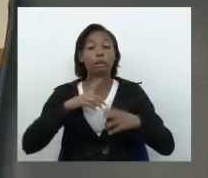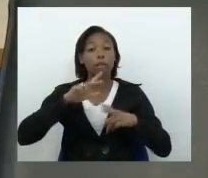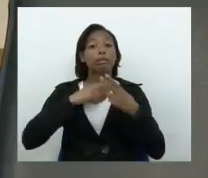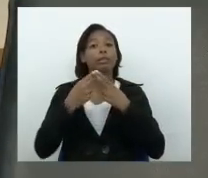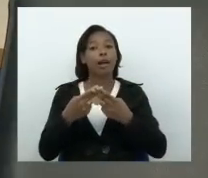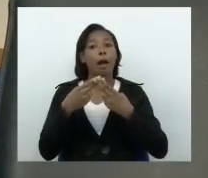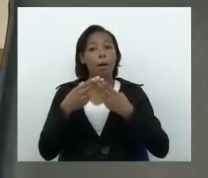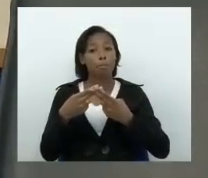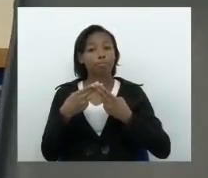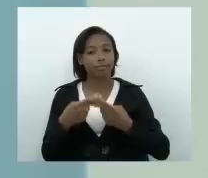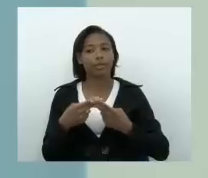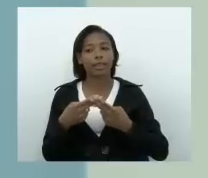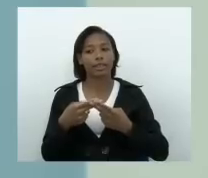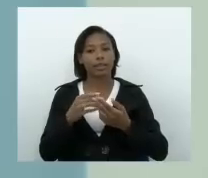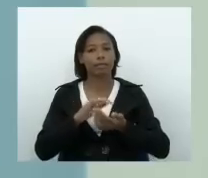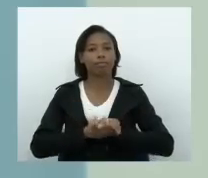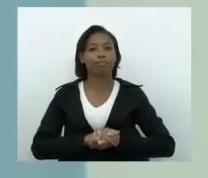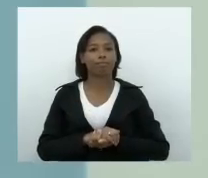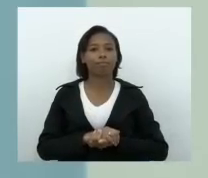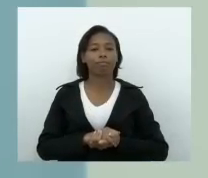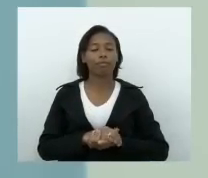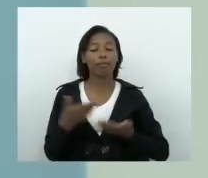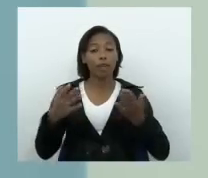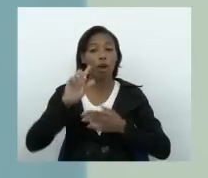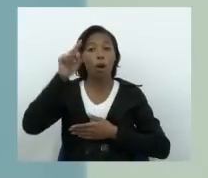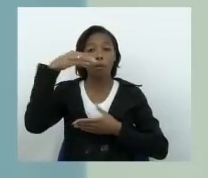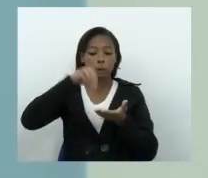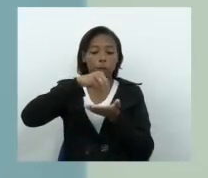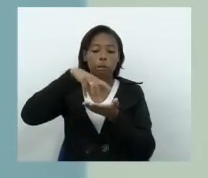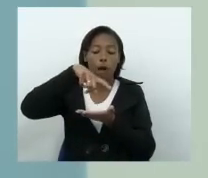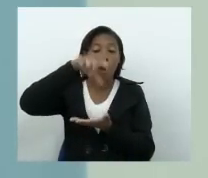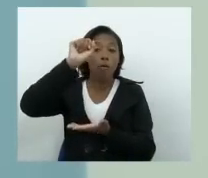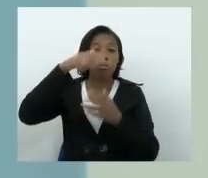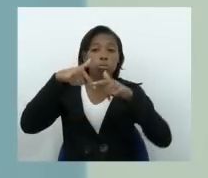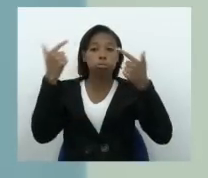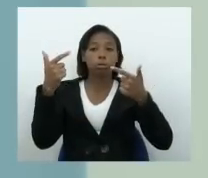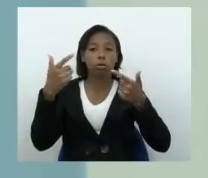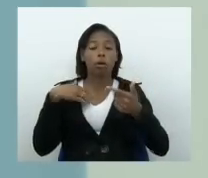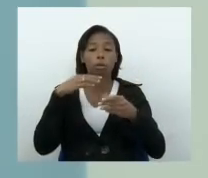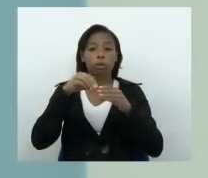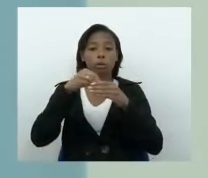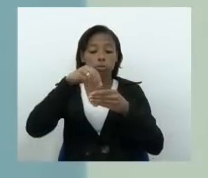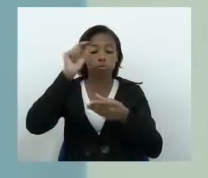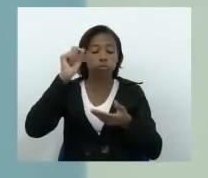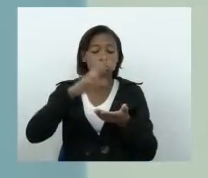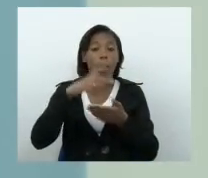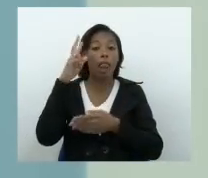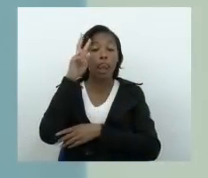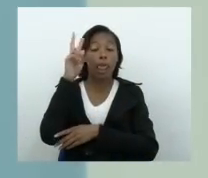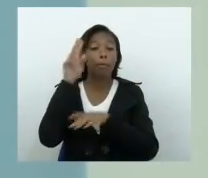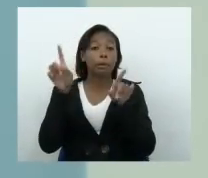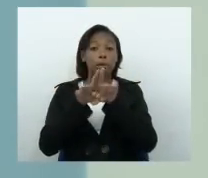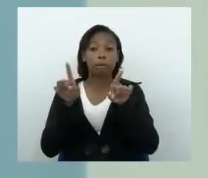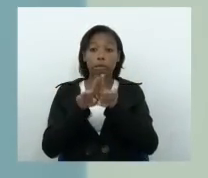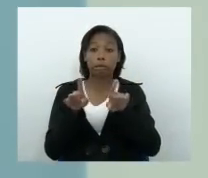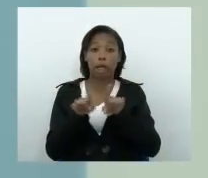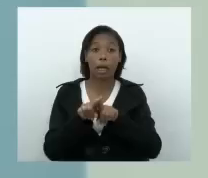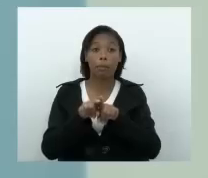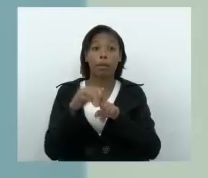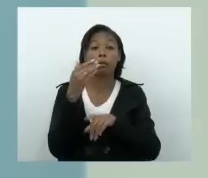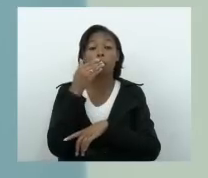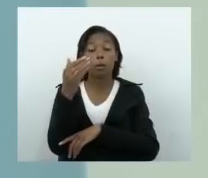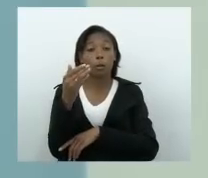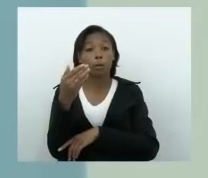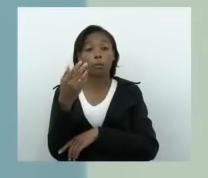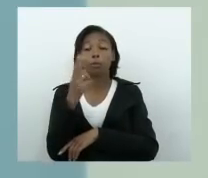paciência pelo... Ok, vamos sortear o próximo candidato, então, a fazer as considerações finais. Lembrando que os pedidos de